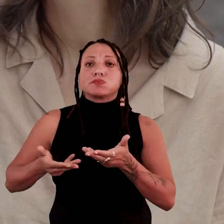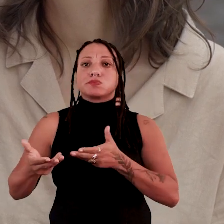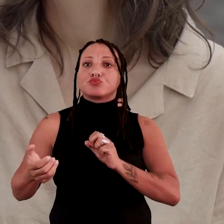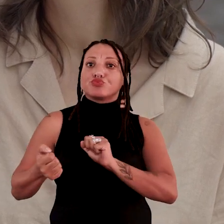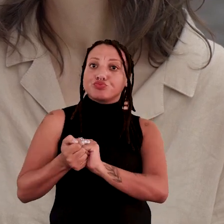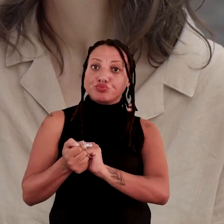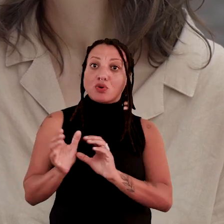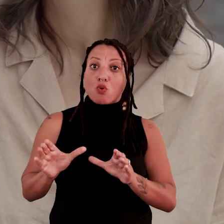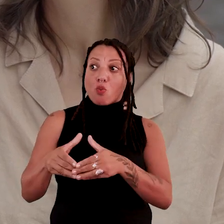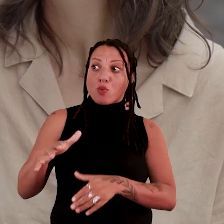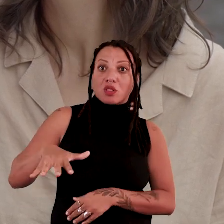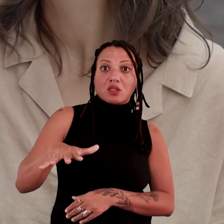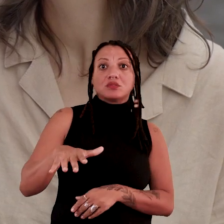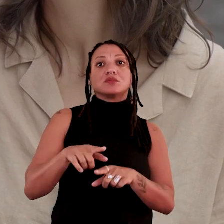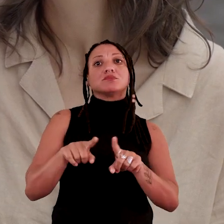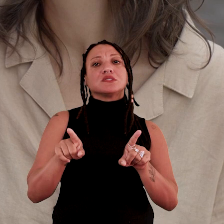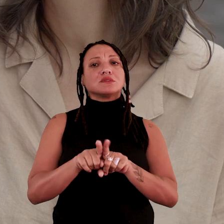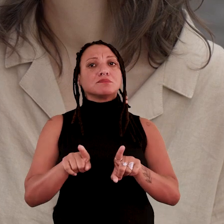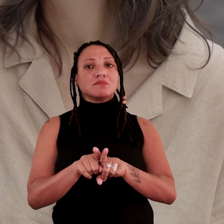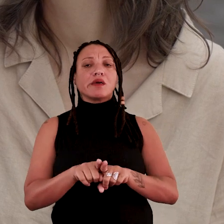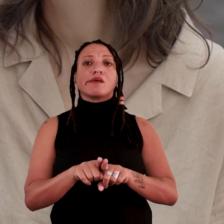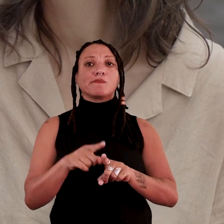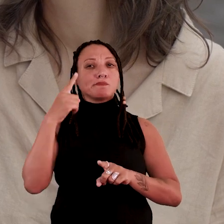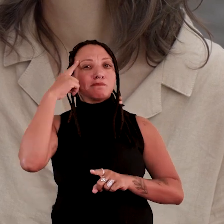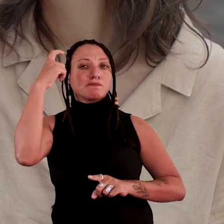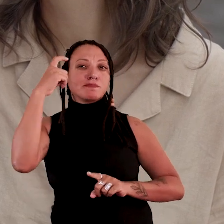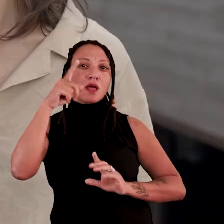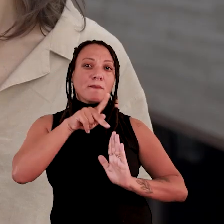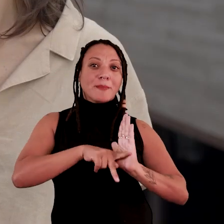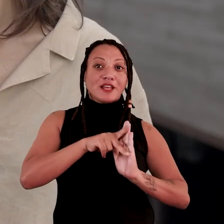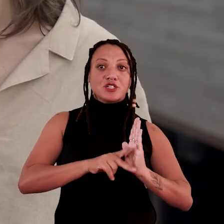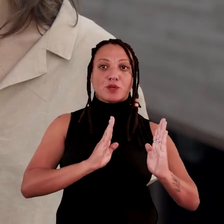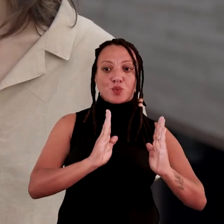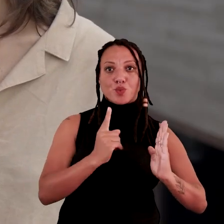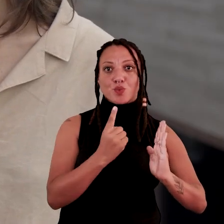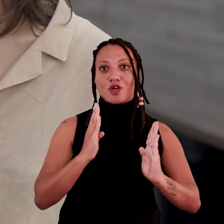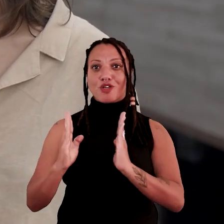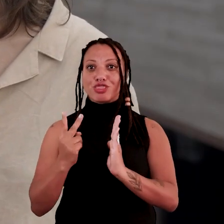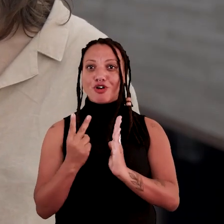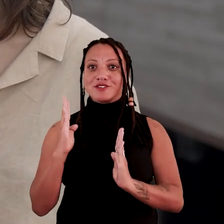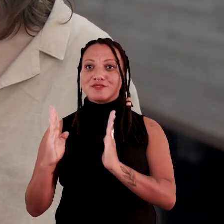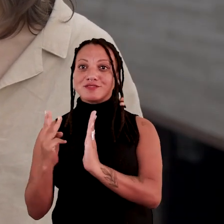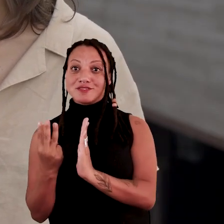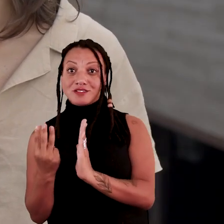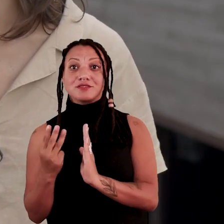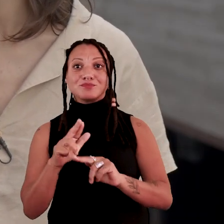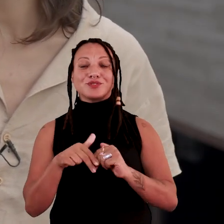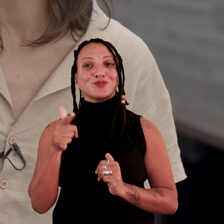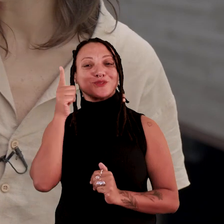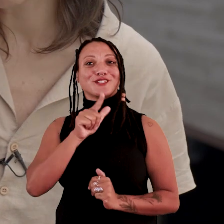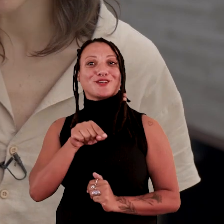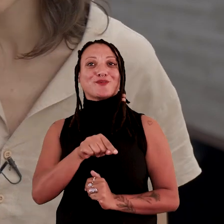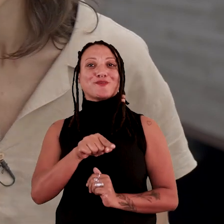das etapas da obra. E foi aonde a gente chegou nessa configuração. Para a gente, tivemos a oportunidade